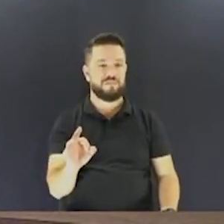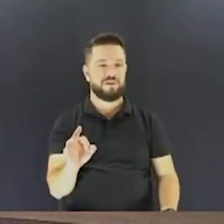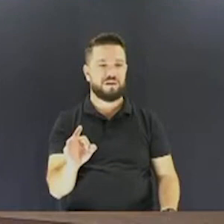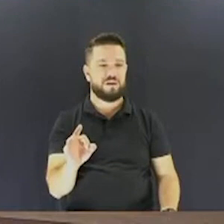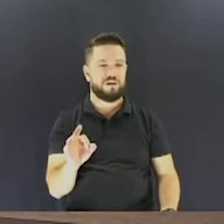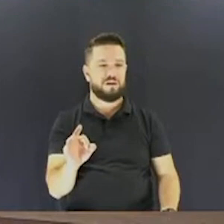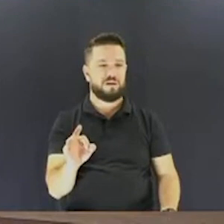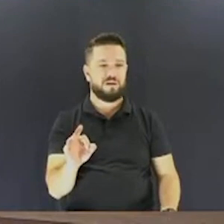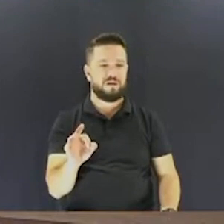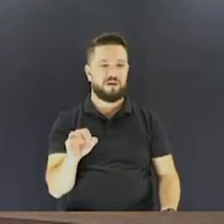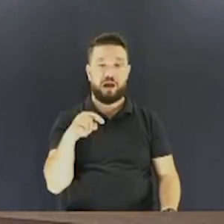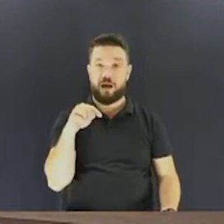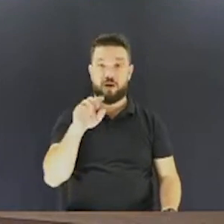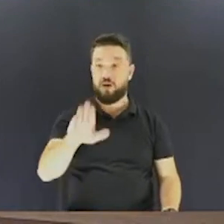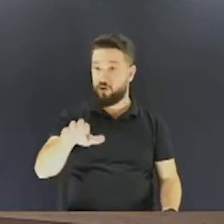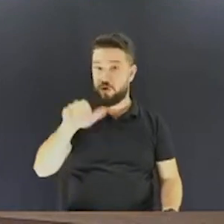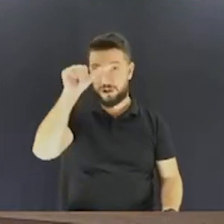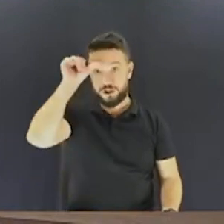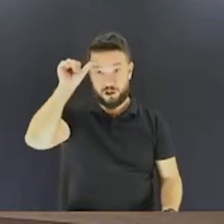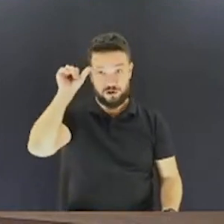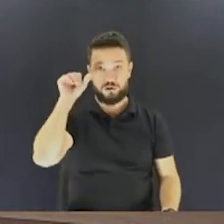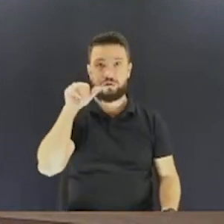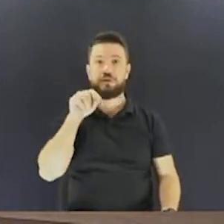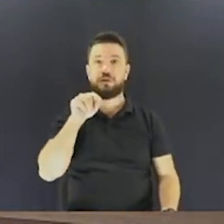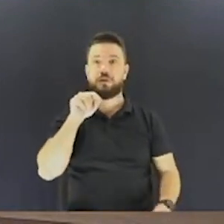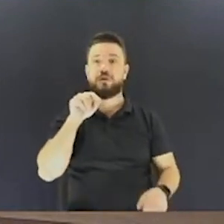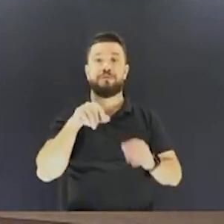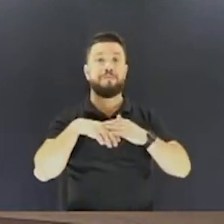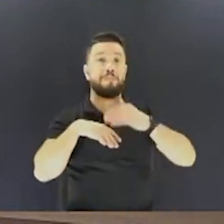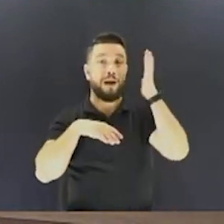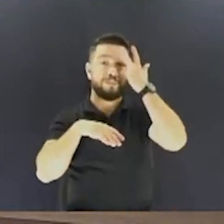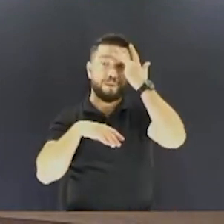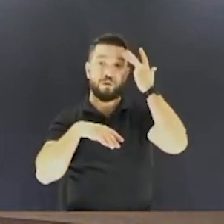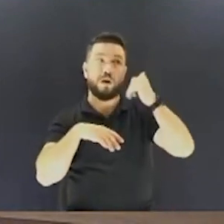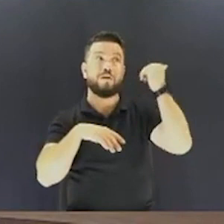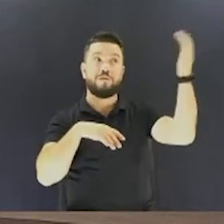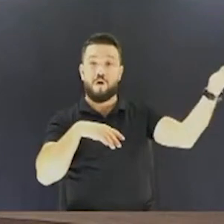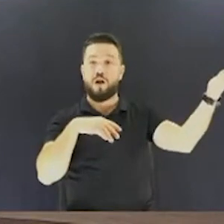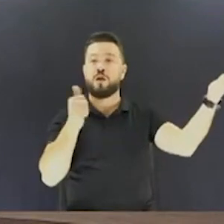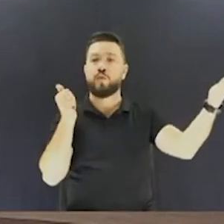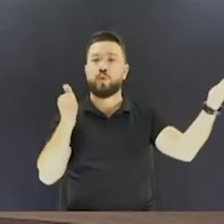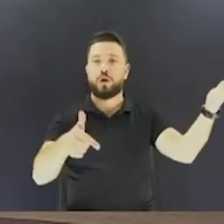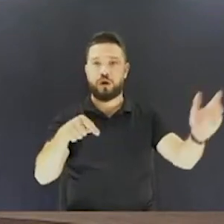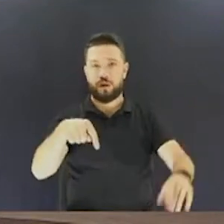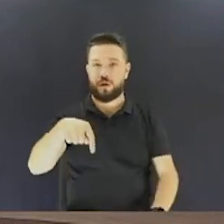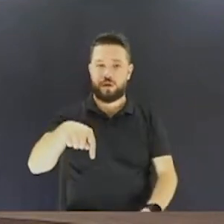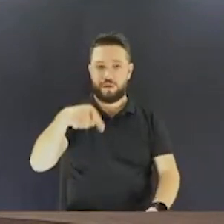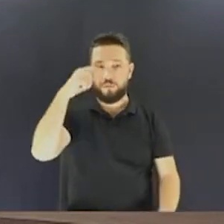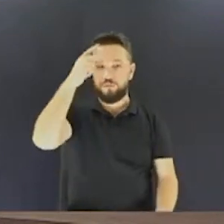Serginho, mais pessoas de fora do que curitibanos de nascença. Isso acho